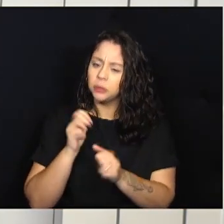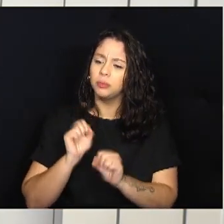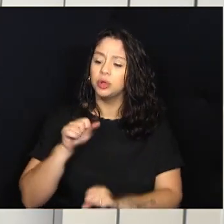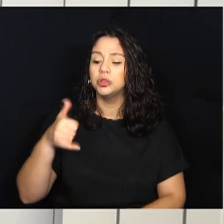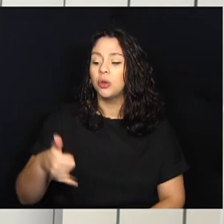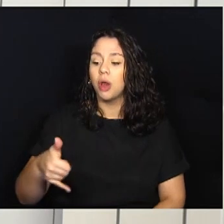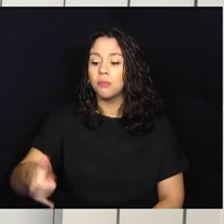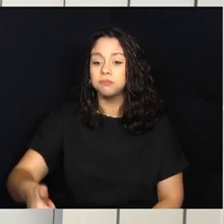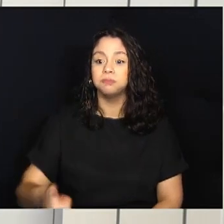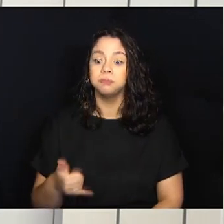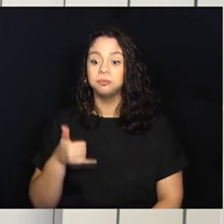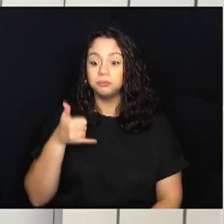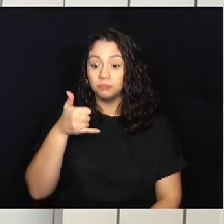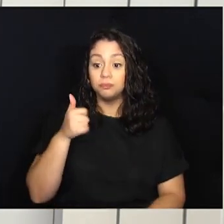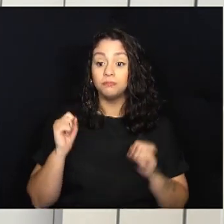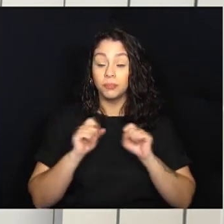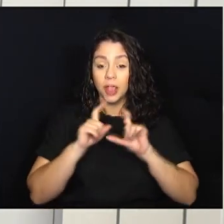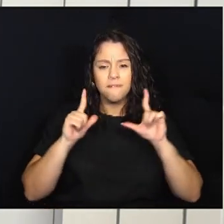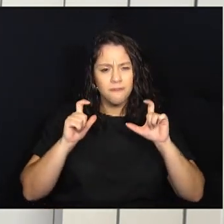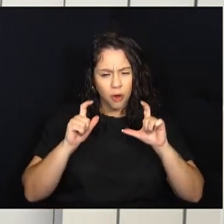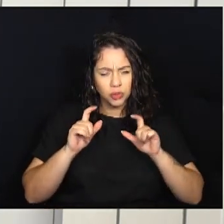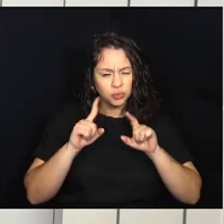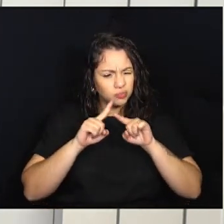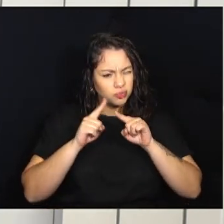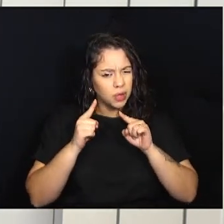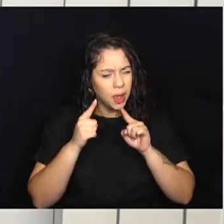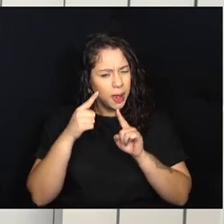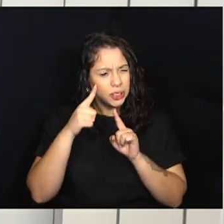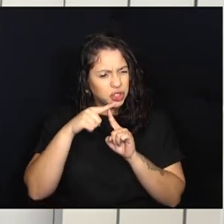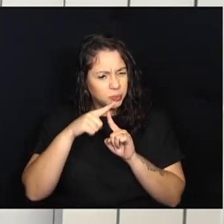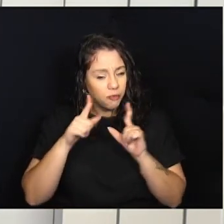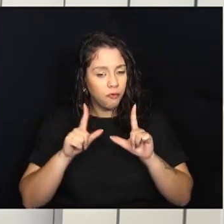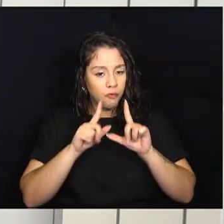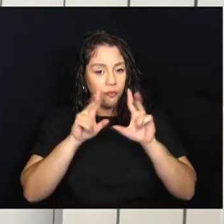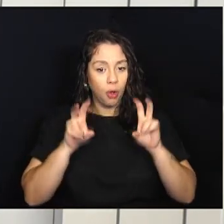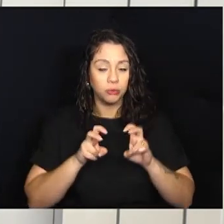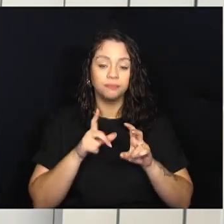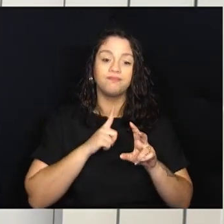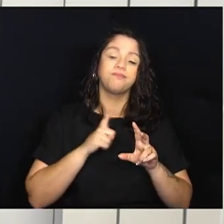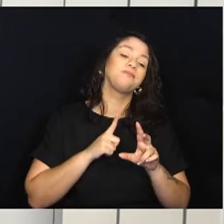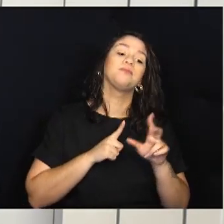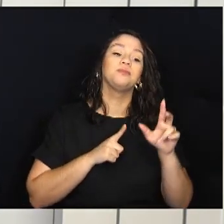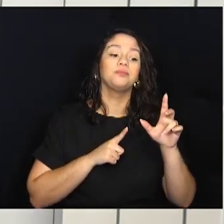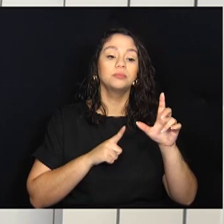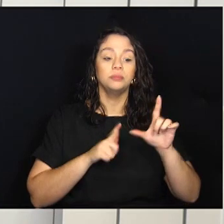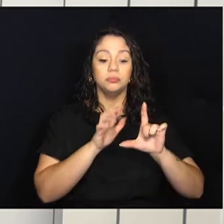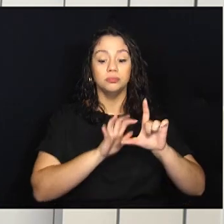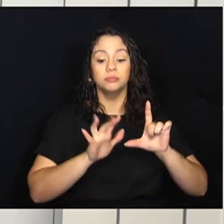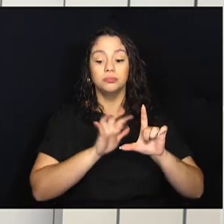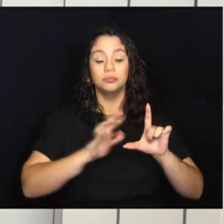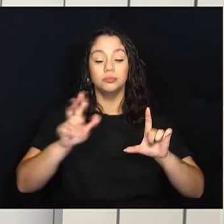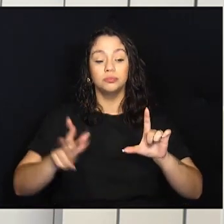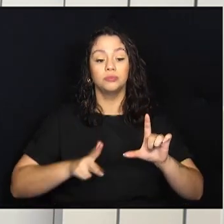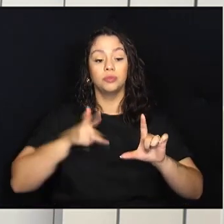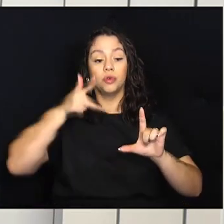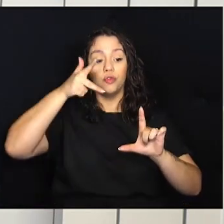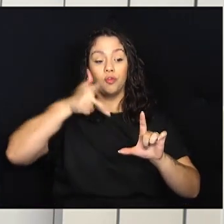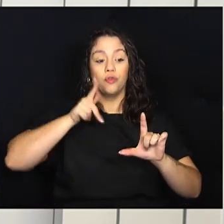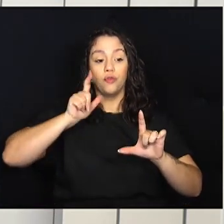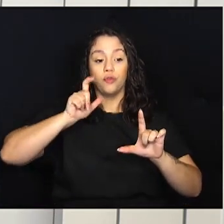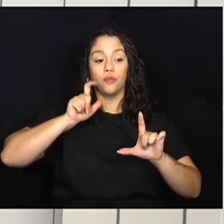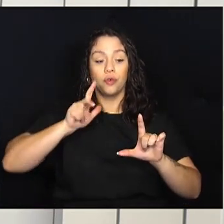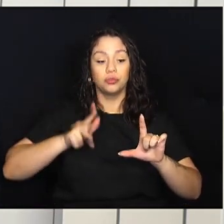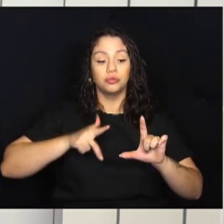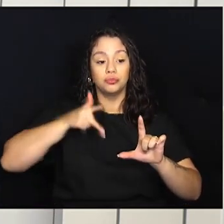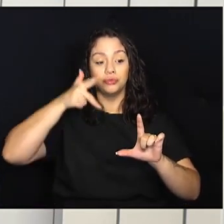Pegue o celular, abre a câmera como se fosse tirar uma foto. Mas você vai apontar aqui, ó, para este QR Code. Com a câmera